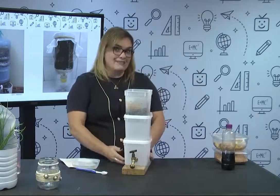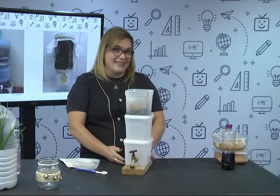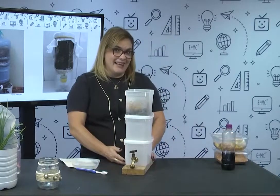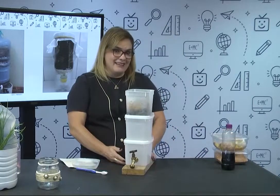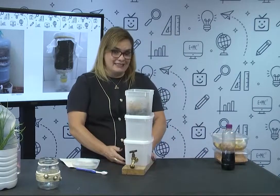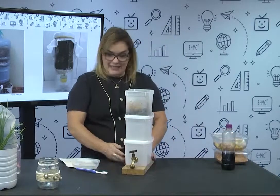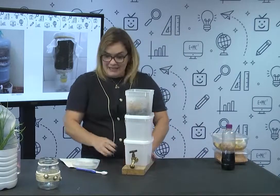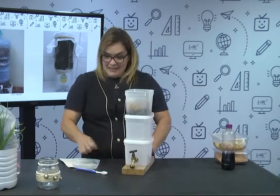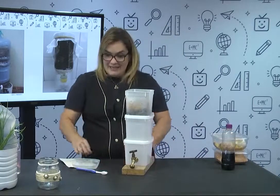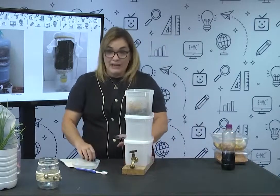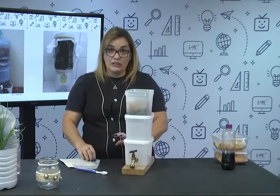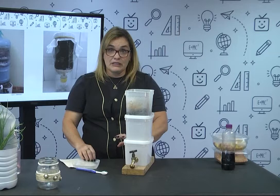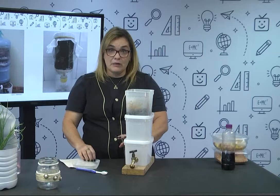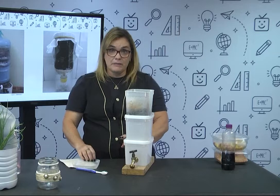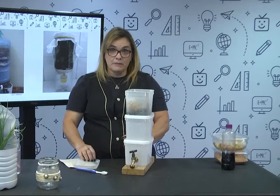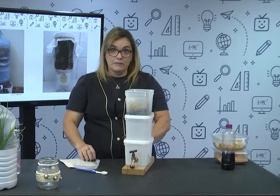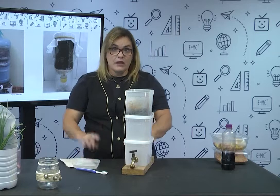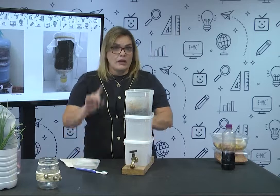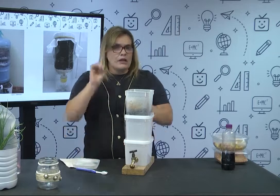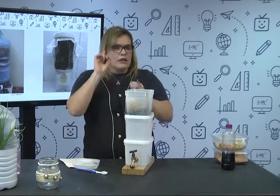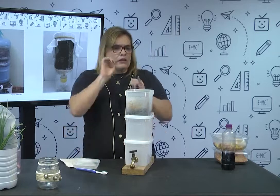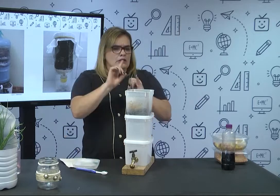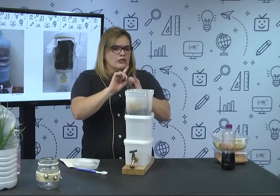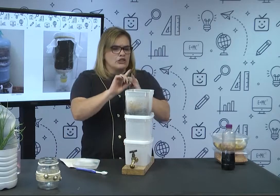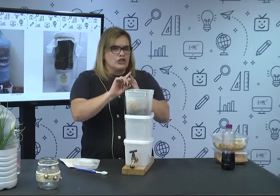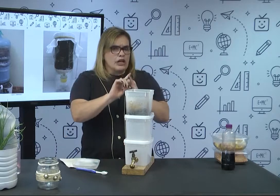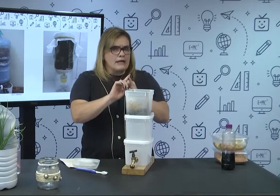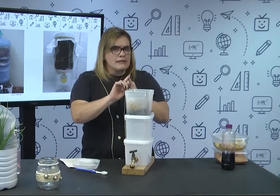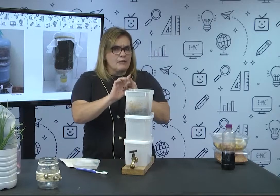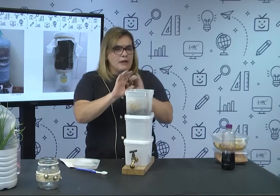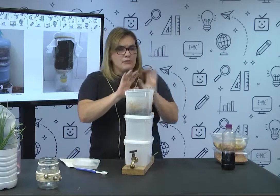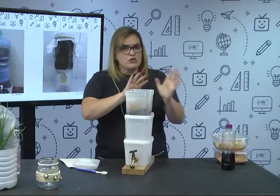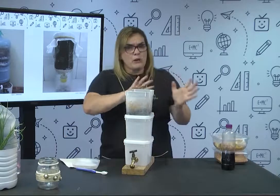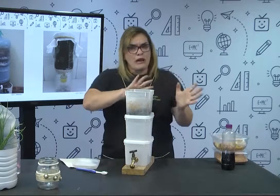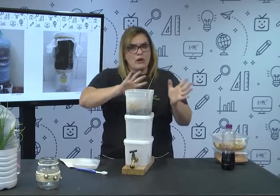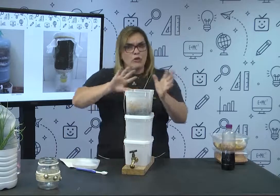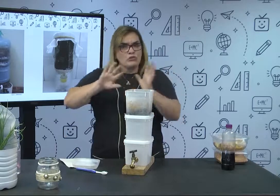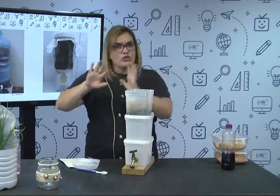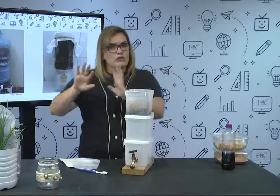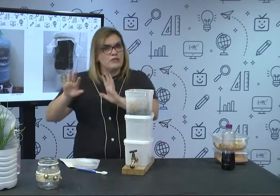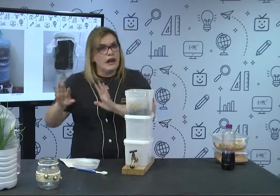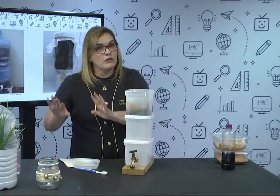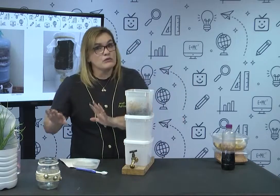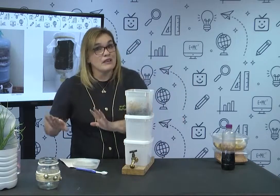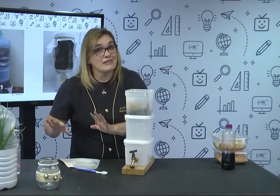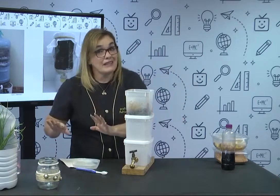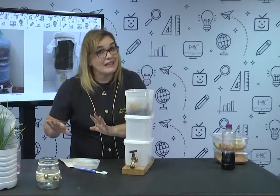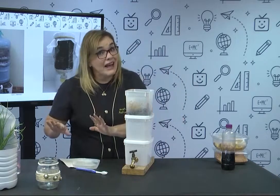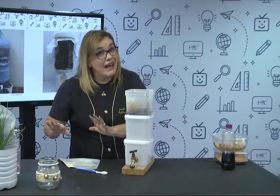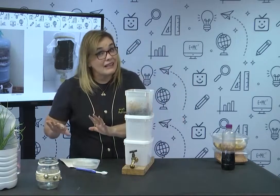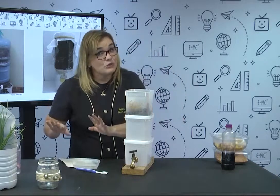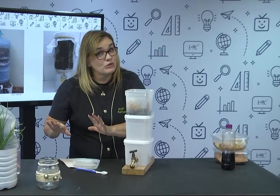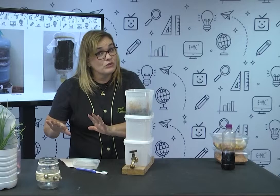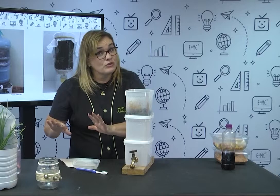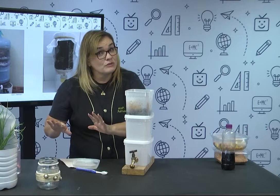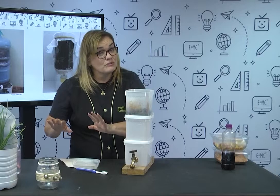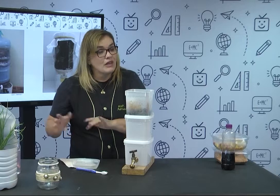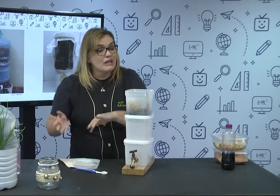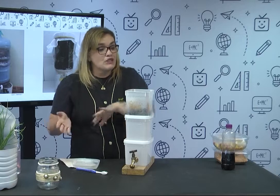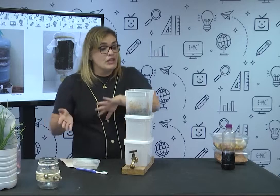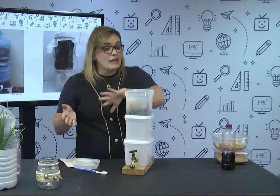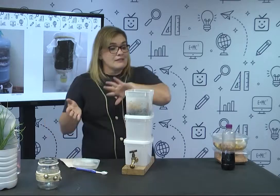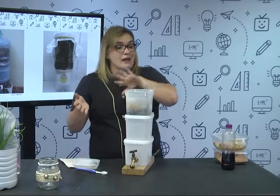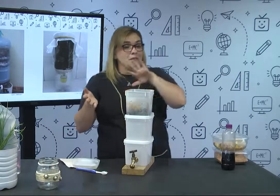hortinha lá, né? Certo, então? Já sabemos para onde vai os